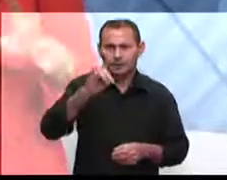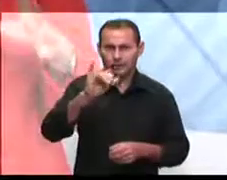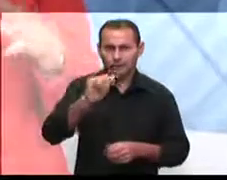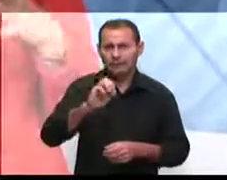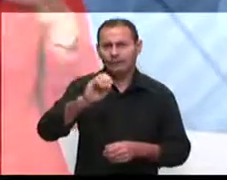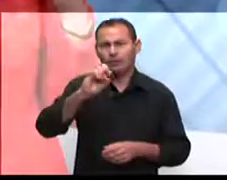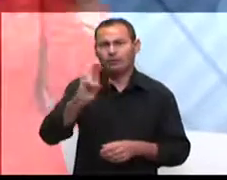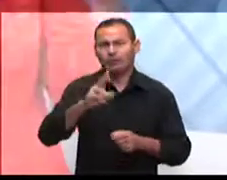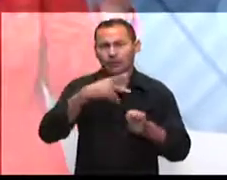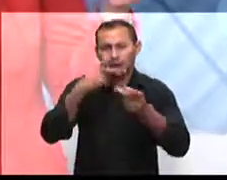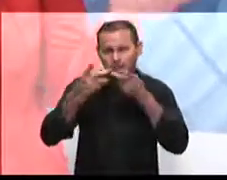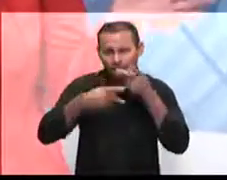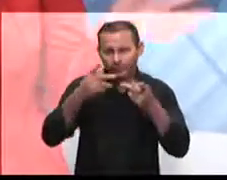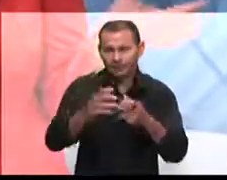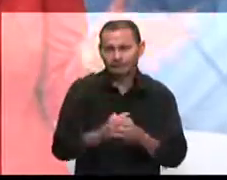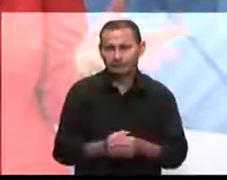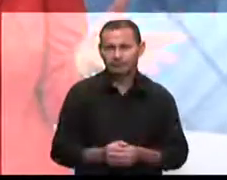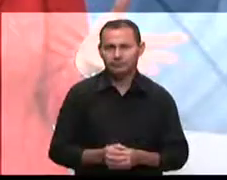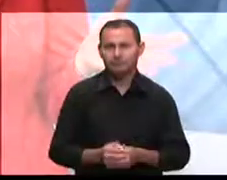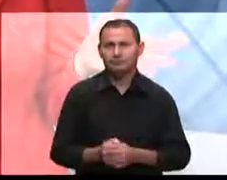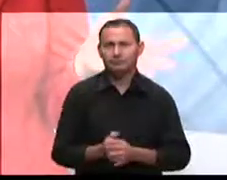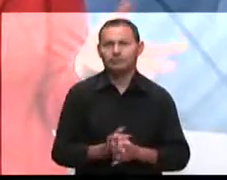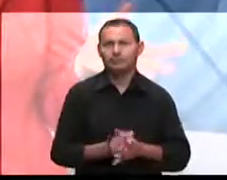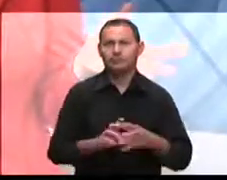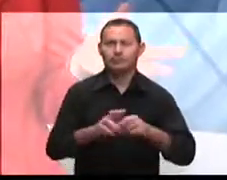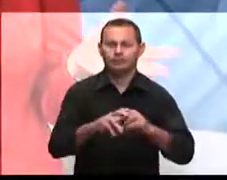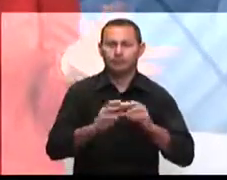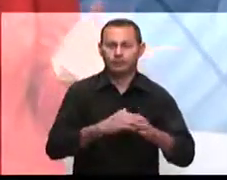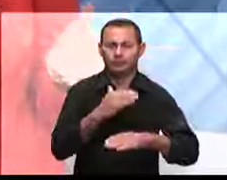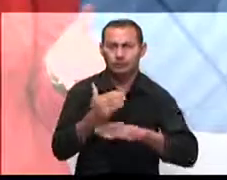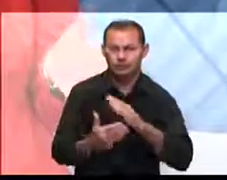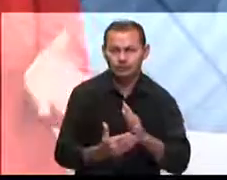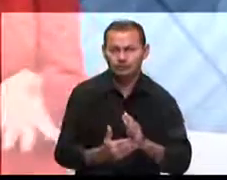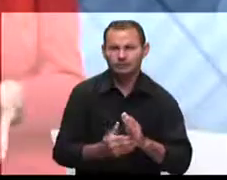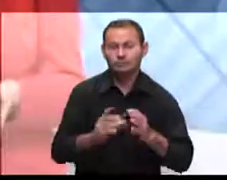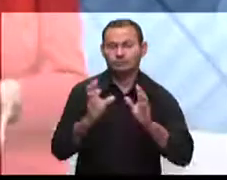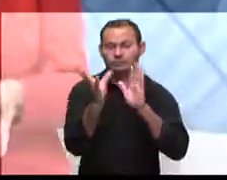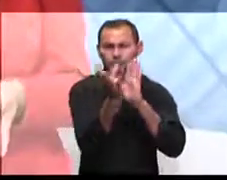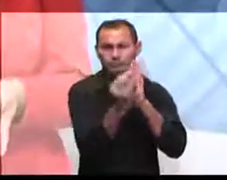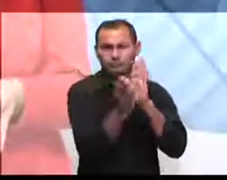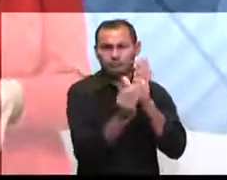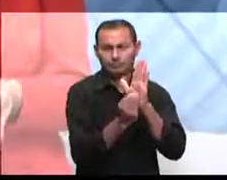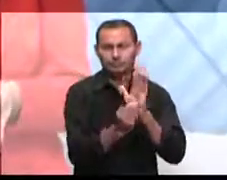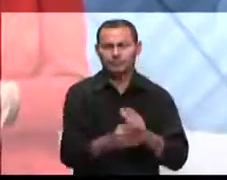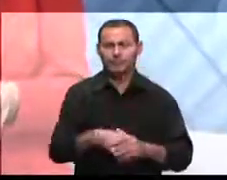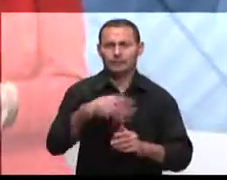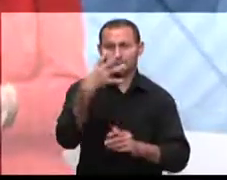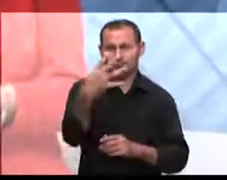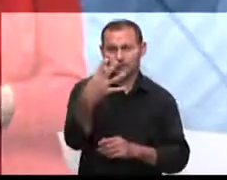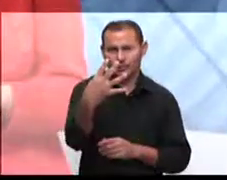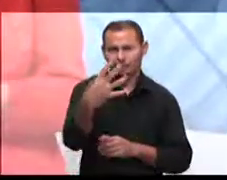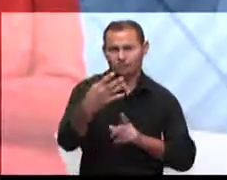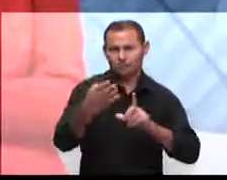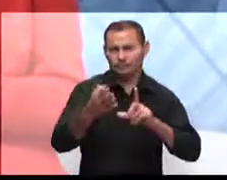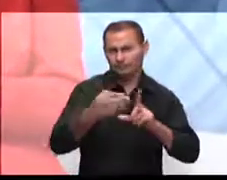seja, a gente vai falar, né, novamente sobre todo o conteúdo, mas a gente vai trabalhar os quatro tipos